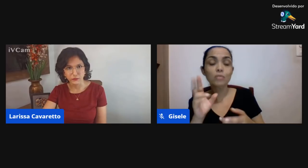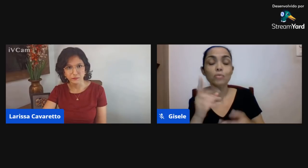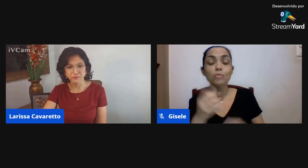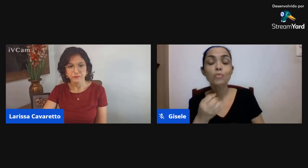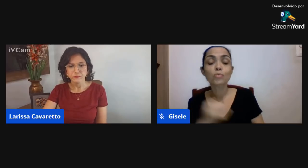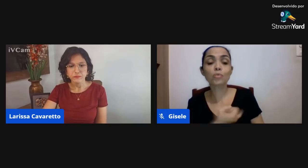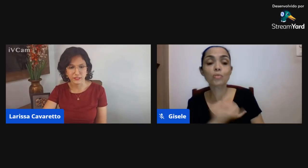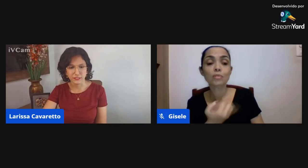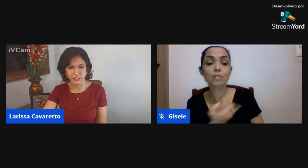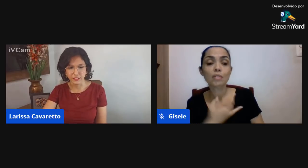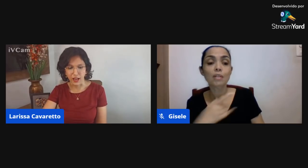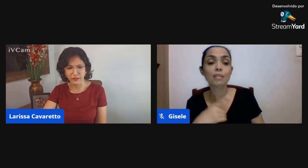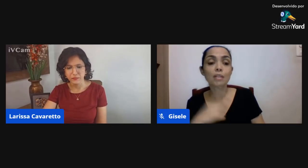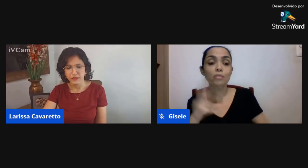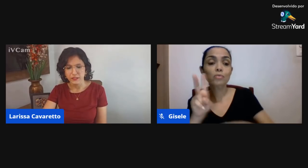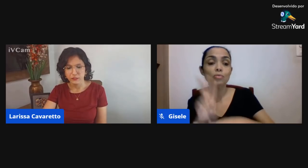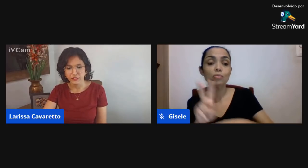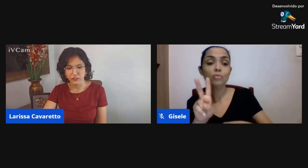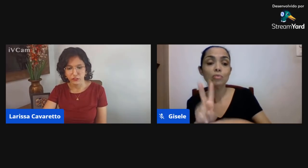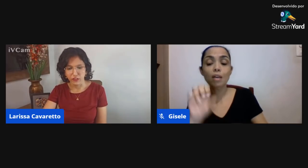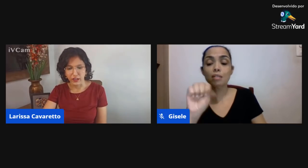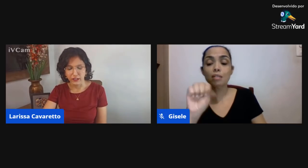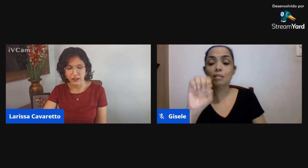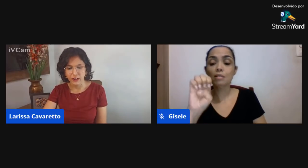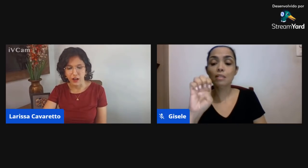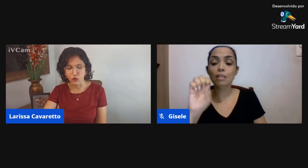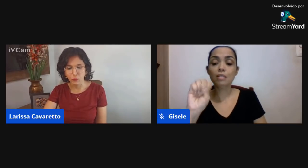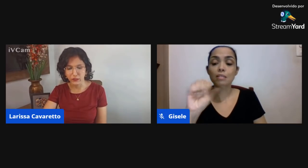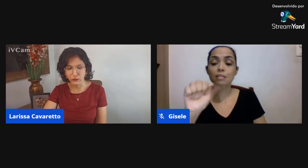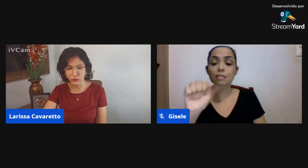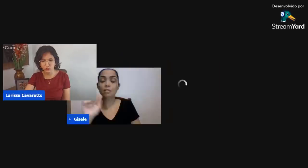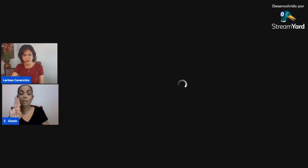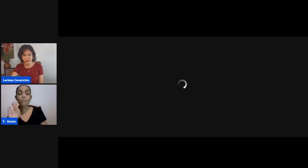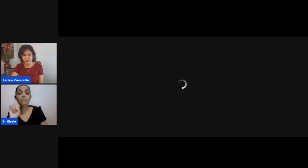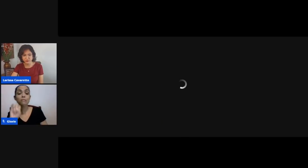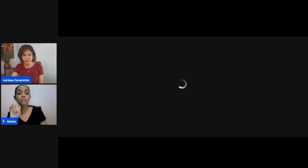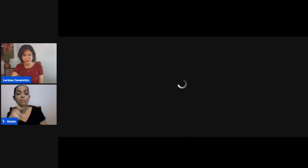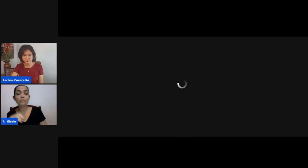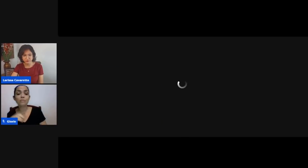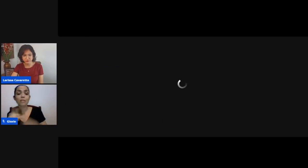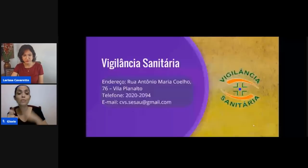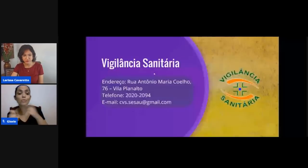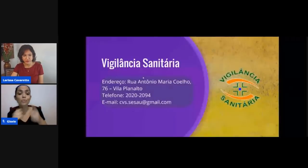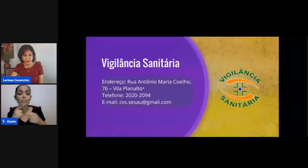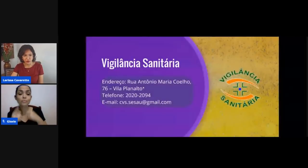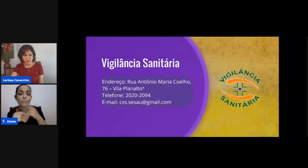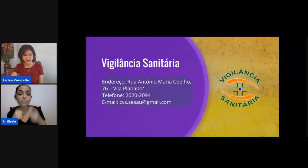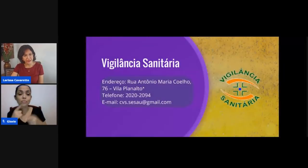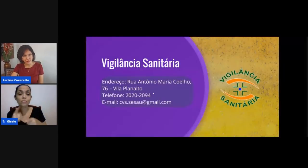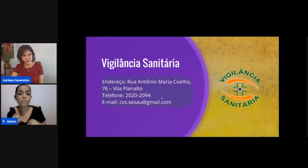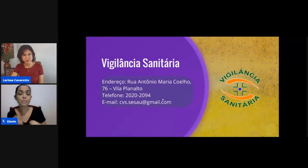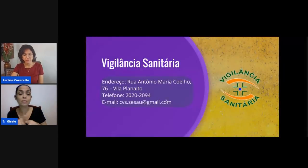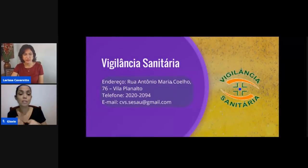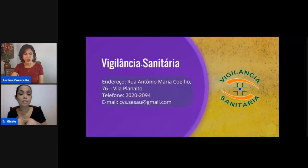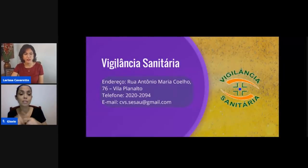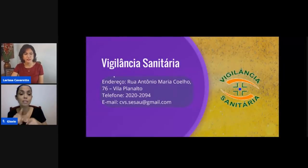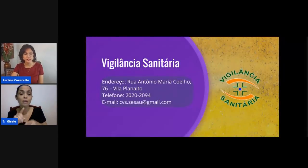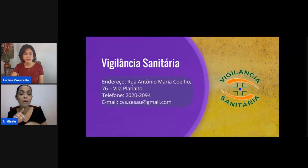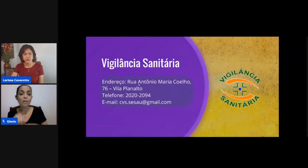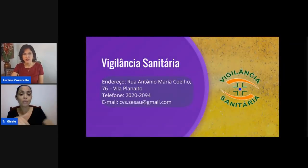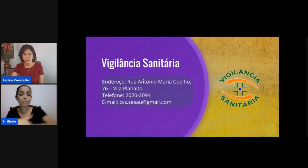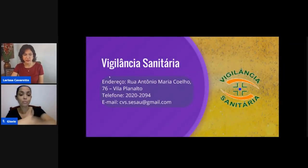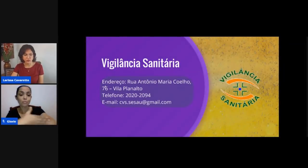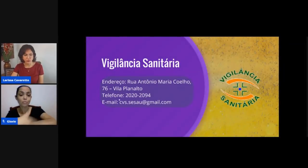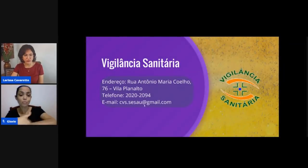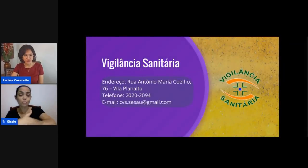o contato da Vigilância Sanitária. Se vocês tiverem alguma dúvida, tem o nosso endereço, tá?